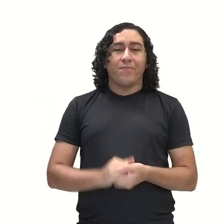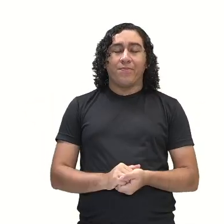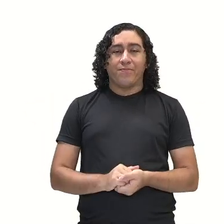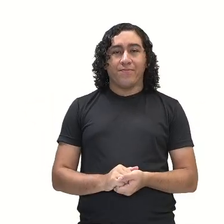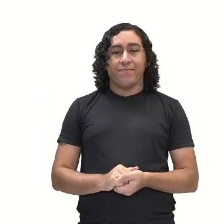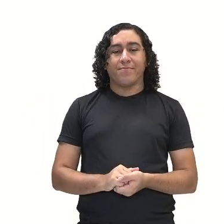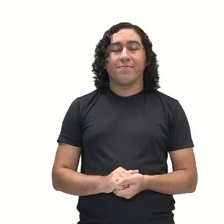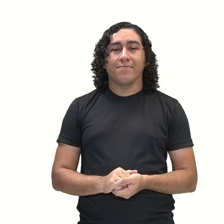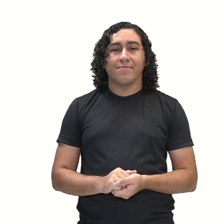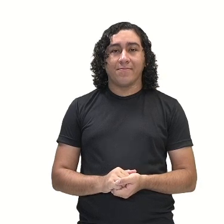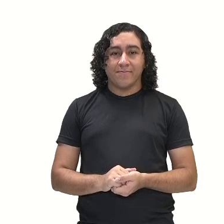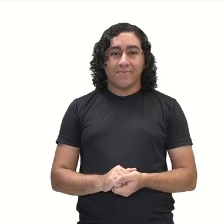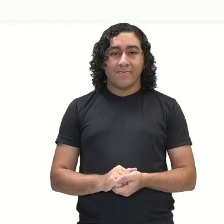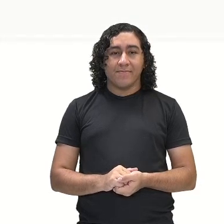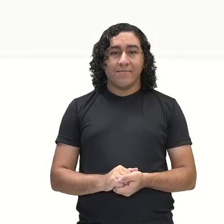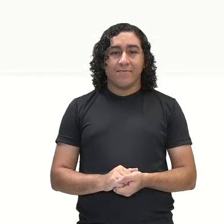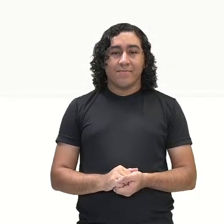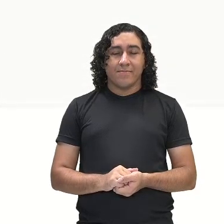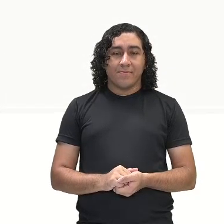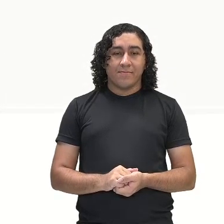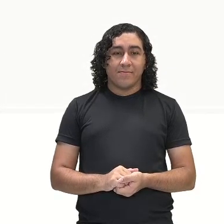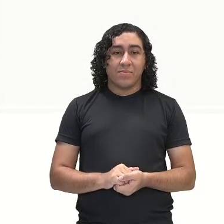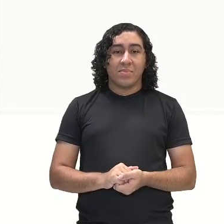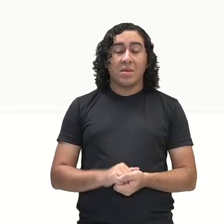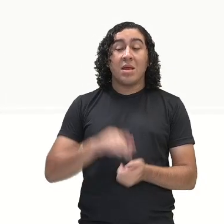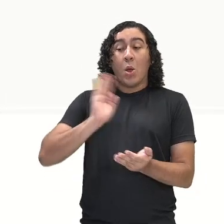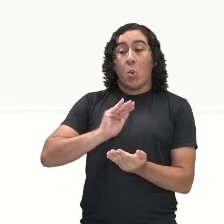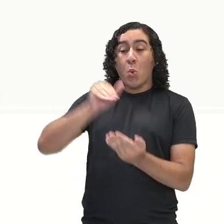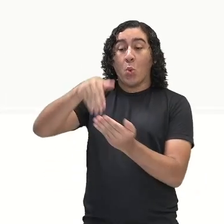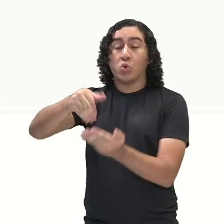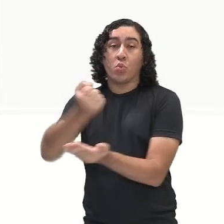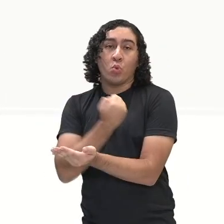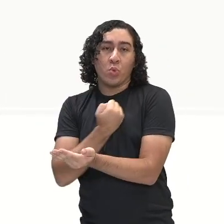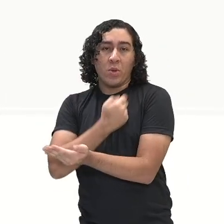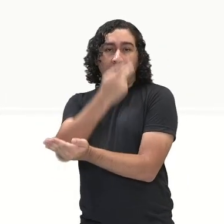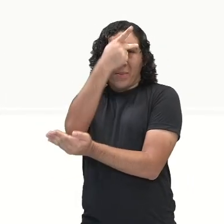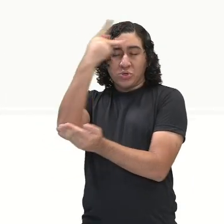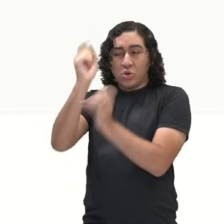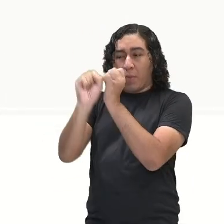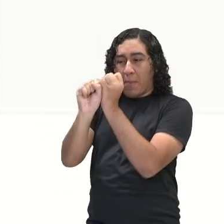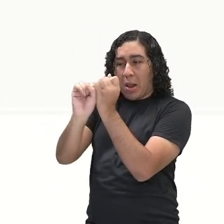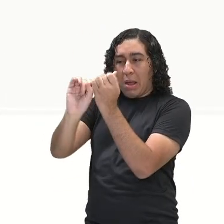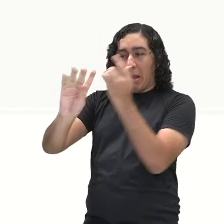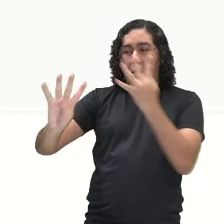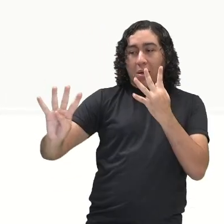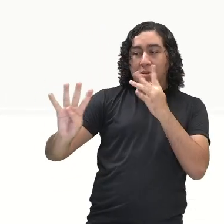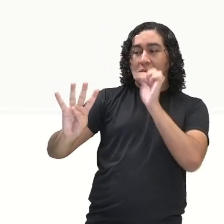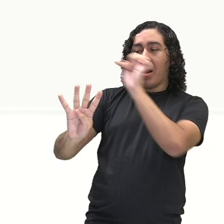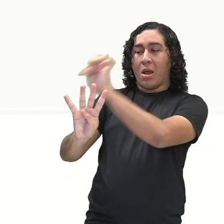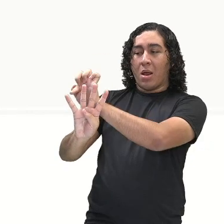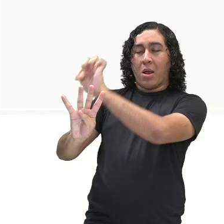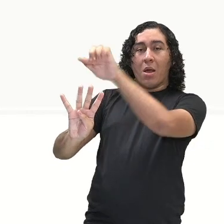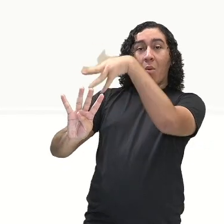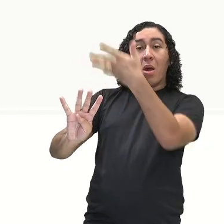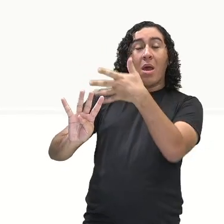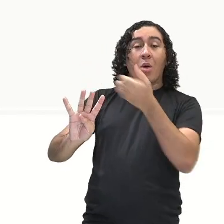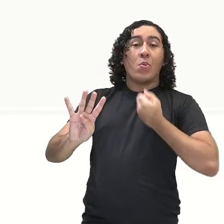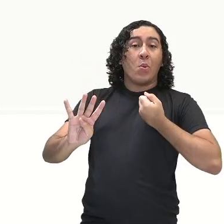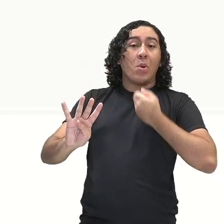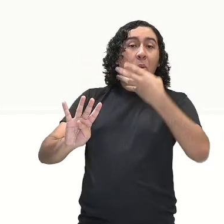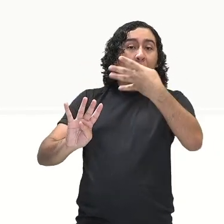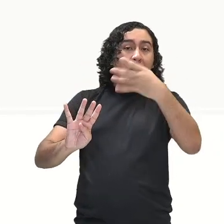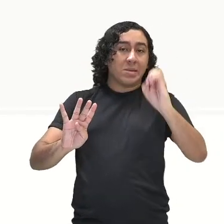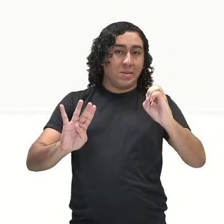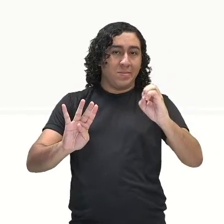Resolvido o problema. A última senha que vai ser entregue, nesse caso aí, é a senha de